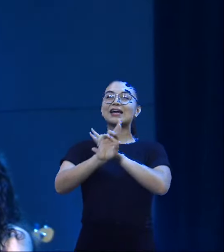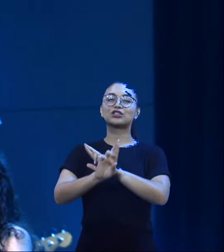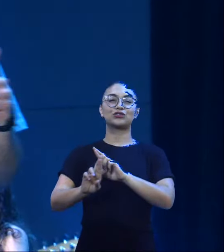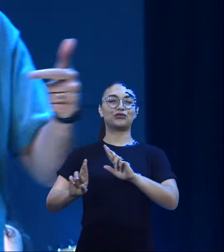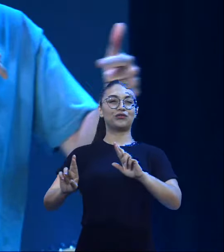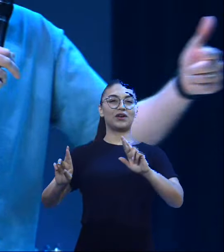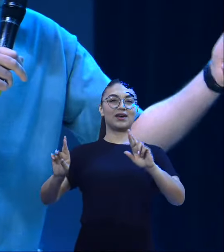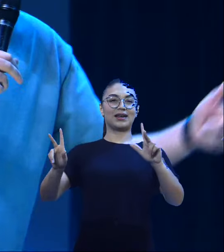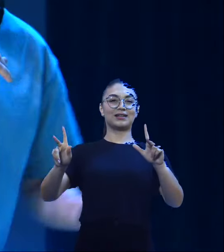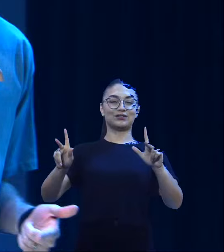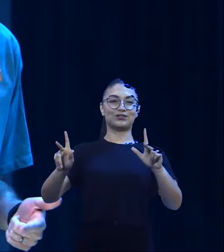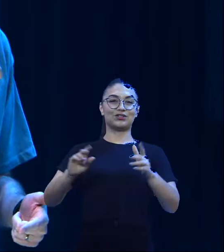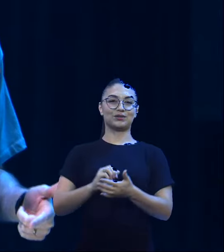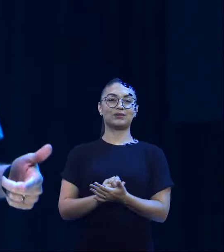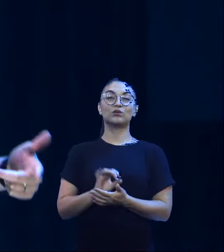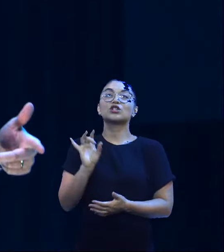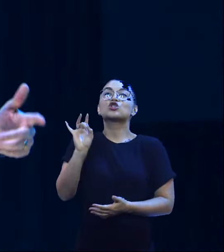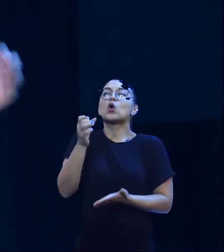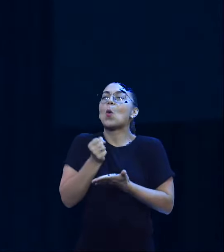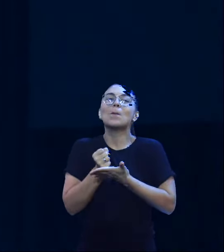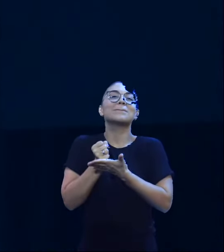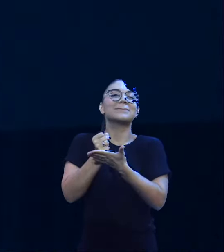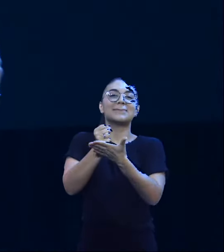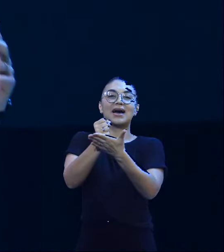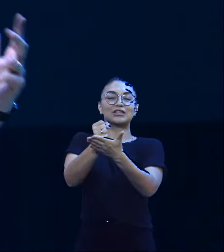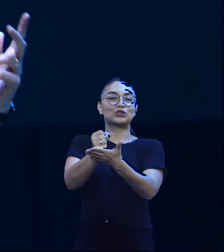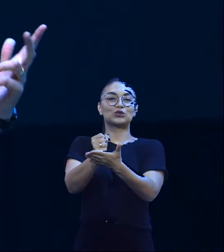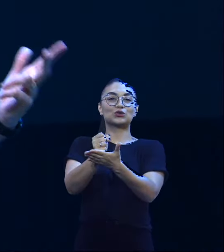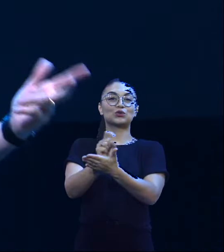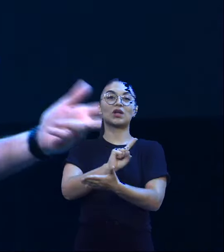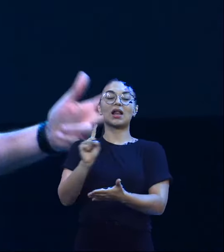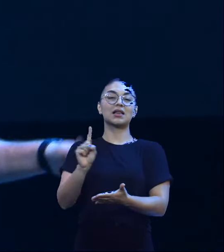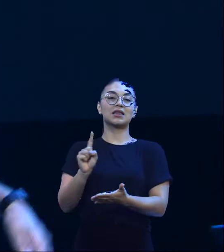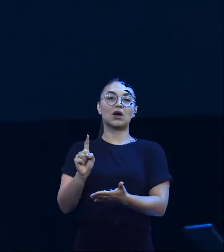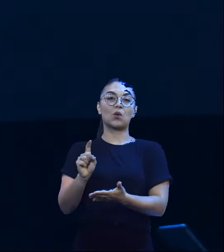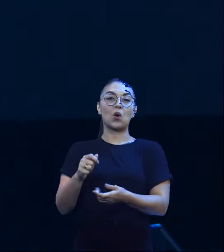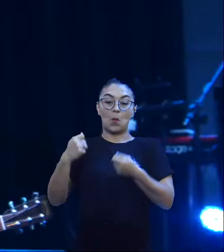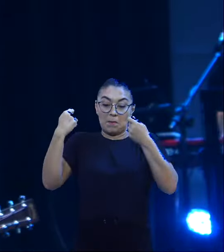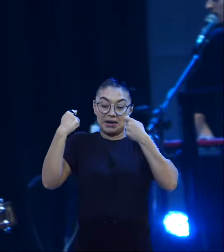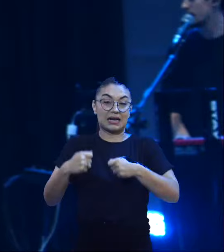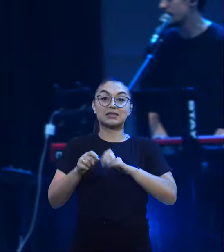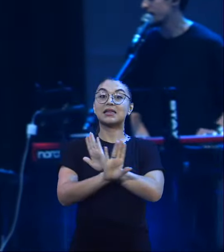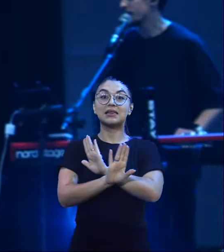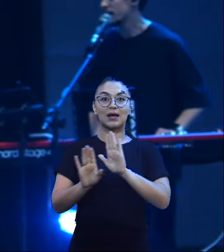Generosidade não é uma ajuda. Generosidade não é fazer porque tem que ser feito.